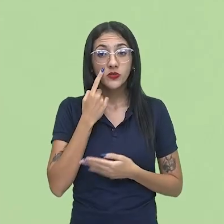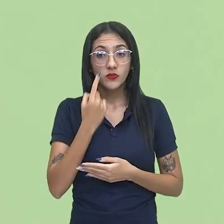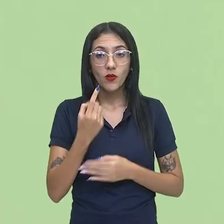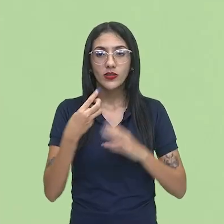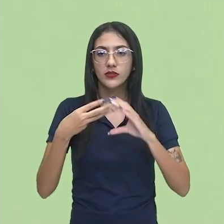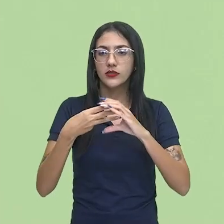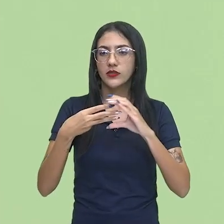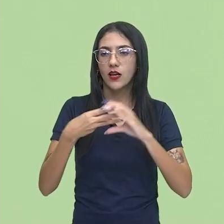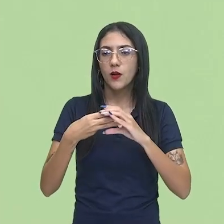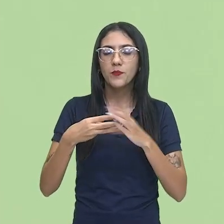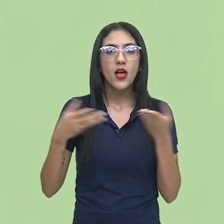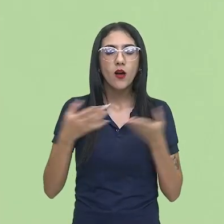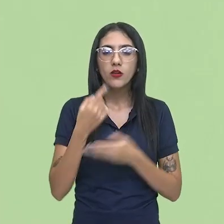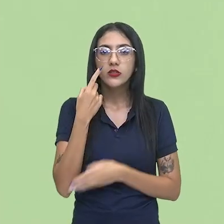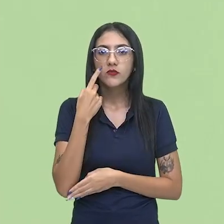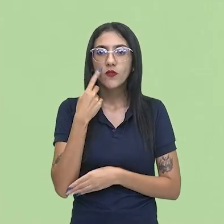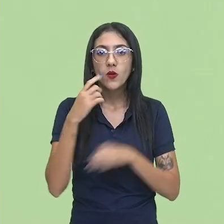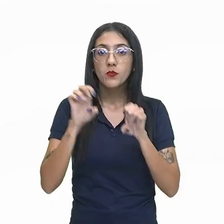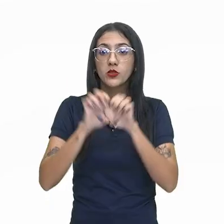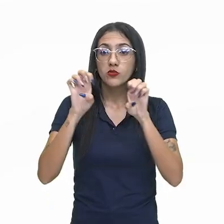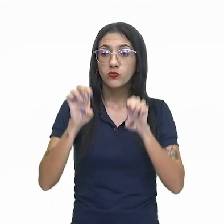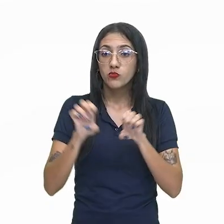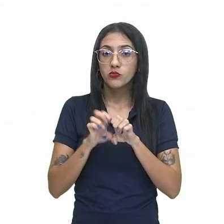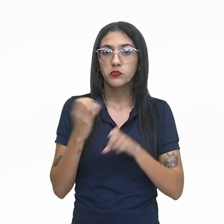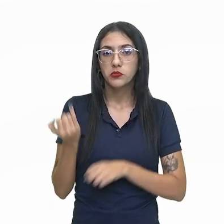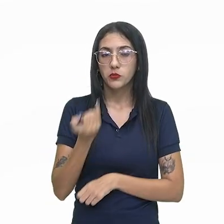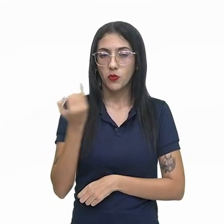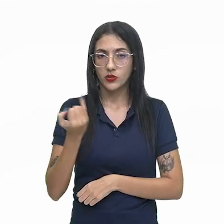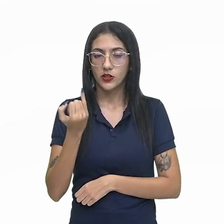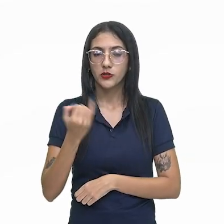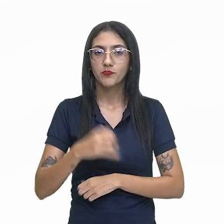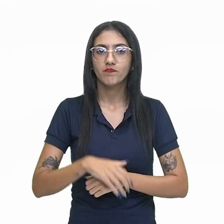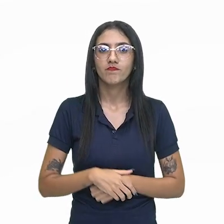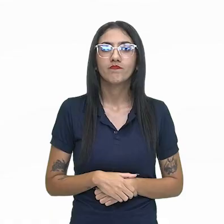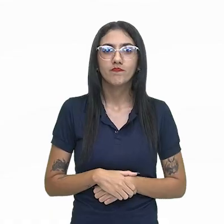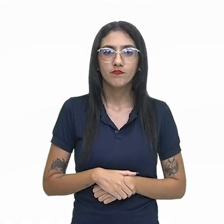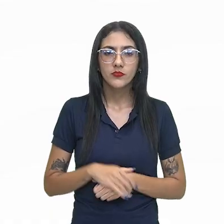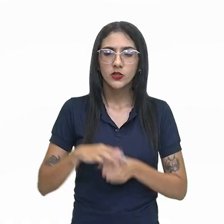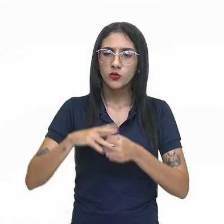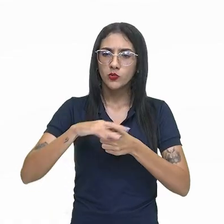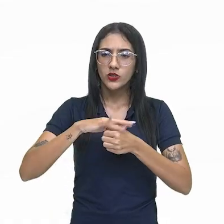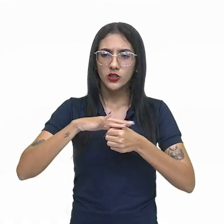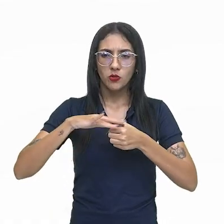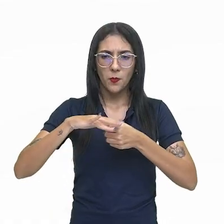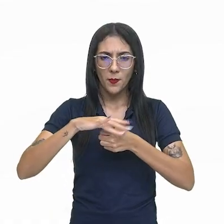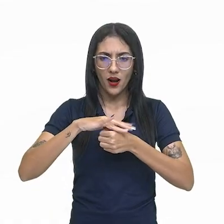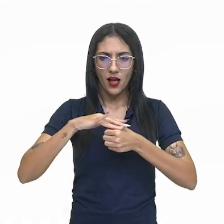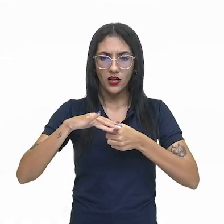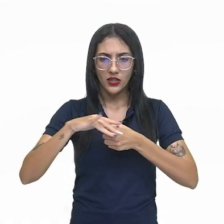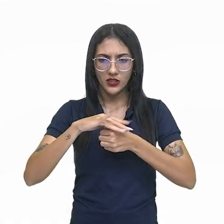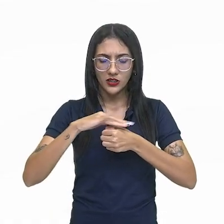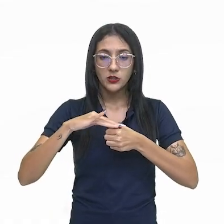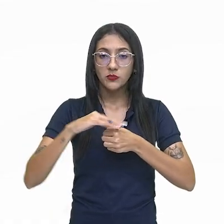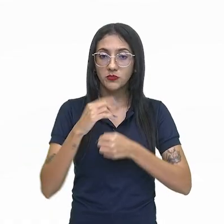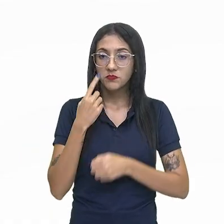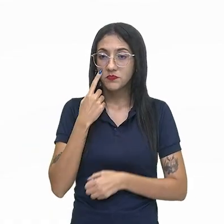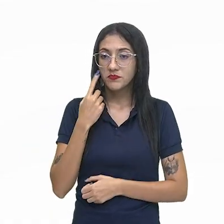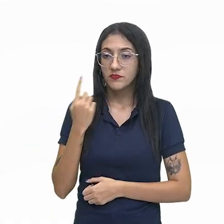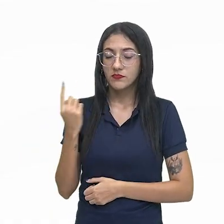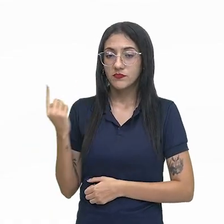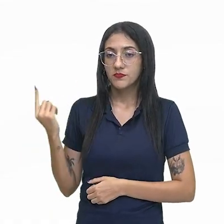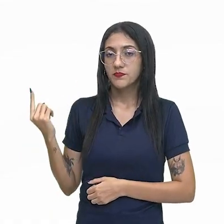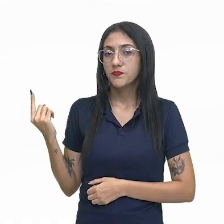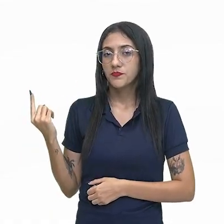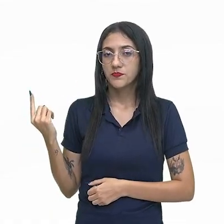falar um pouquinho sobre uma estrutura bem importante que é o citoplasma. O citoplasma, no nosso esquema aí didático,